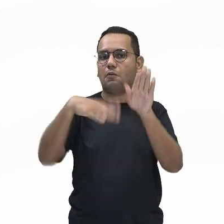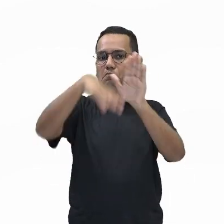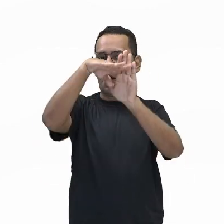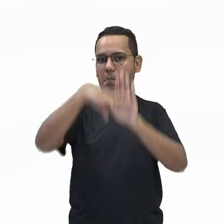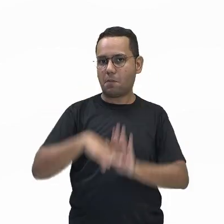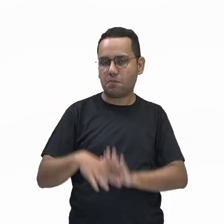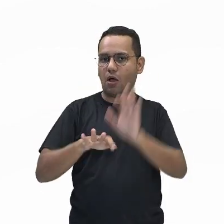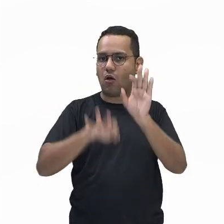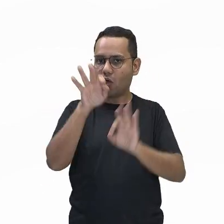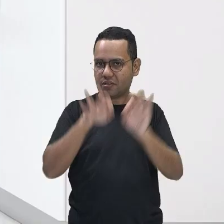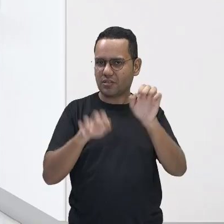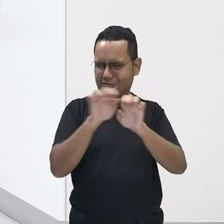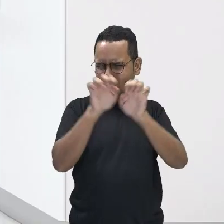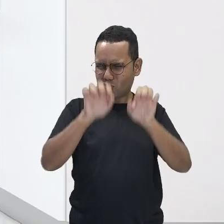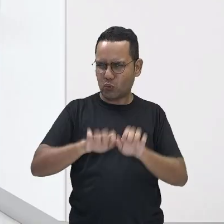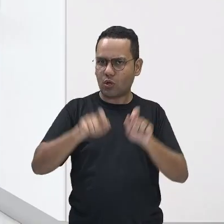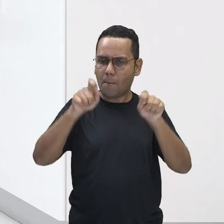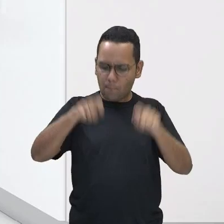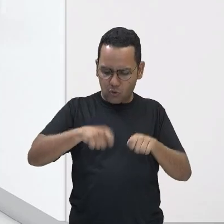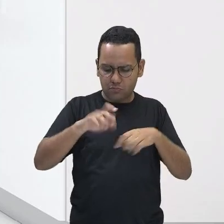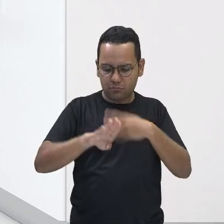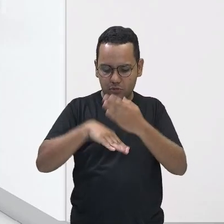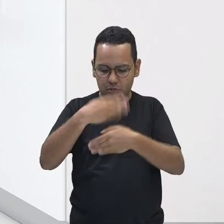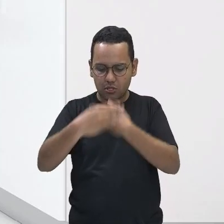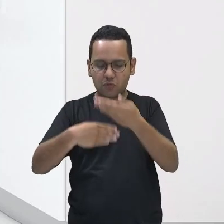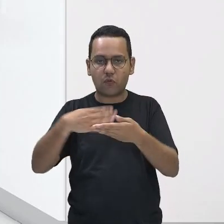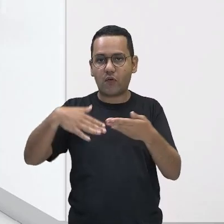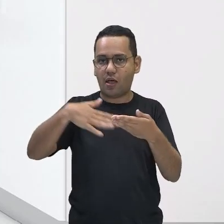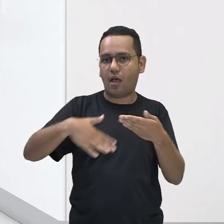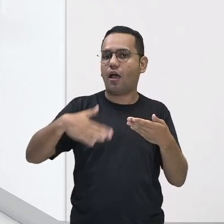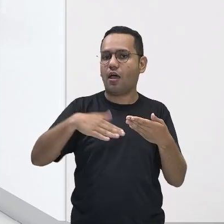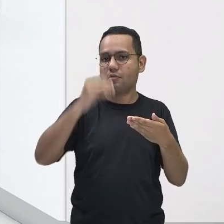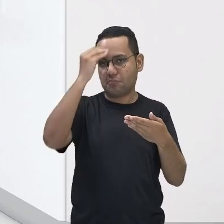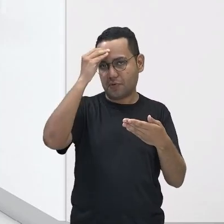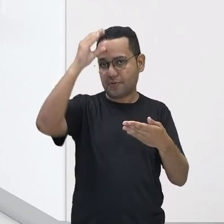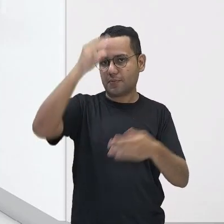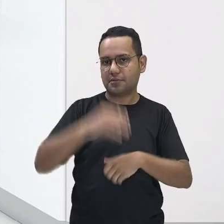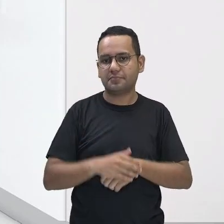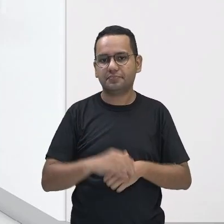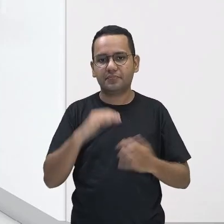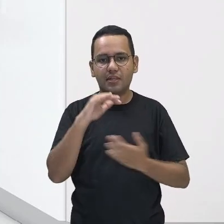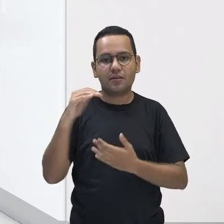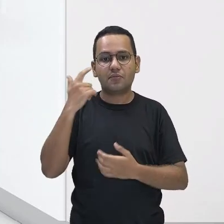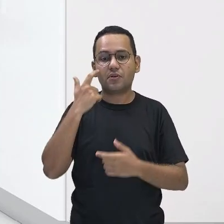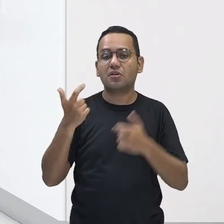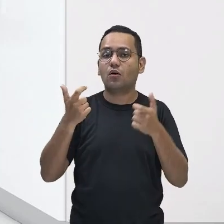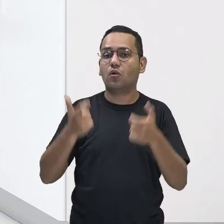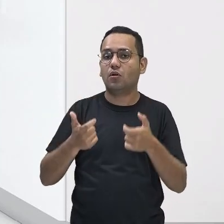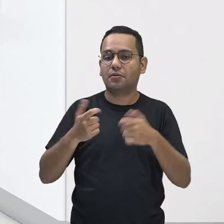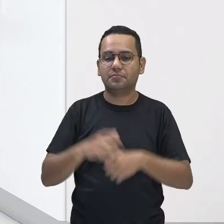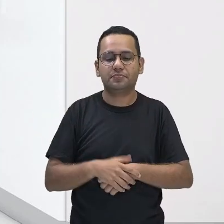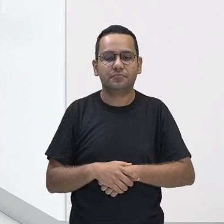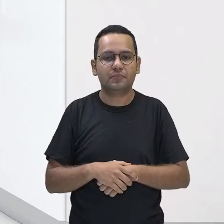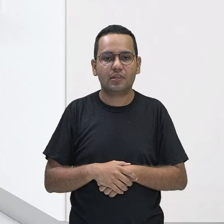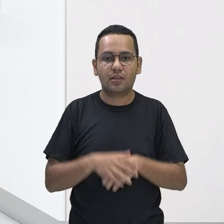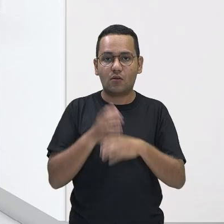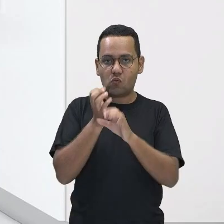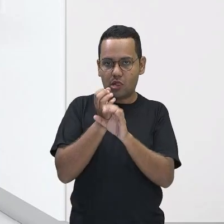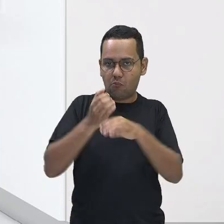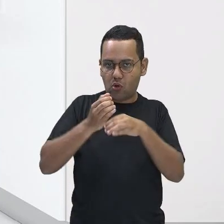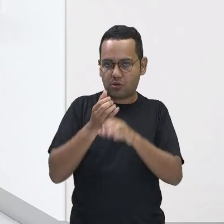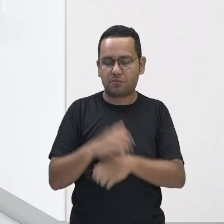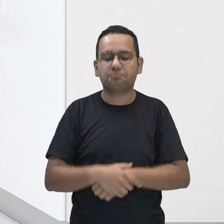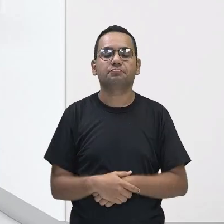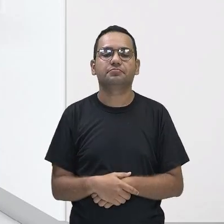possa avançar esse conhecimento científico. E agora, olha onde eu já estou. Eu estou aqui em um laboratório.